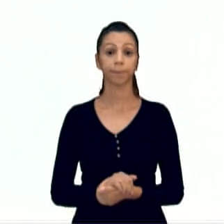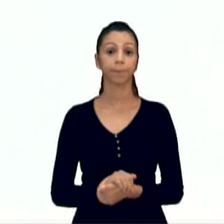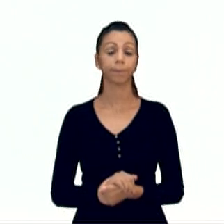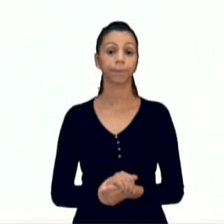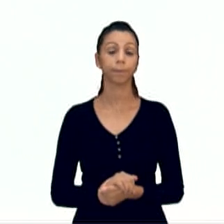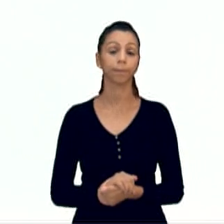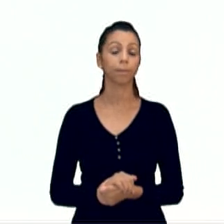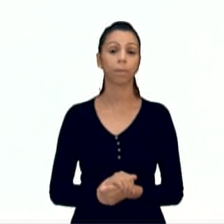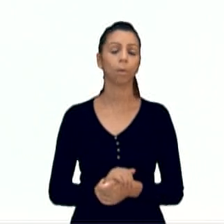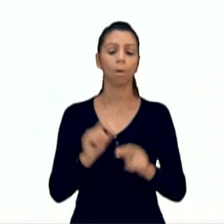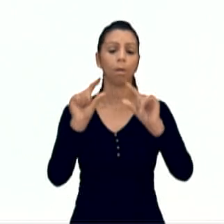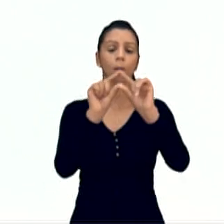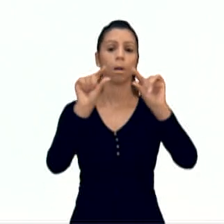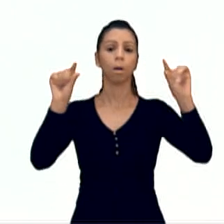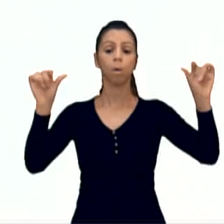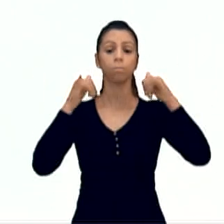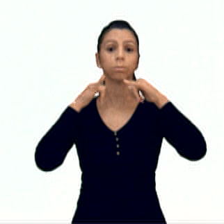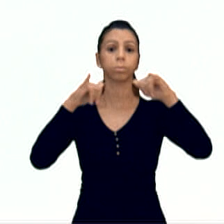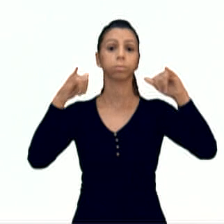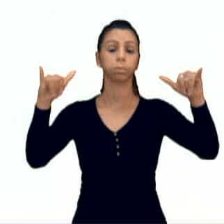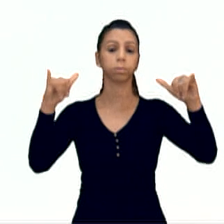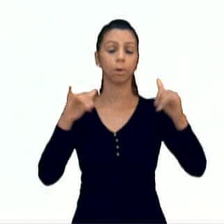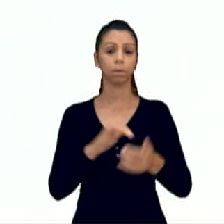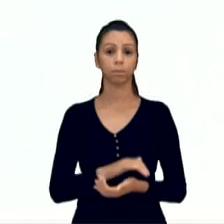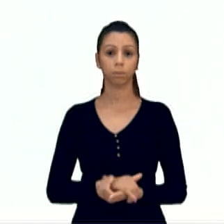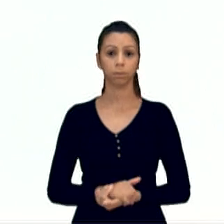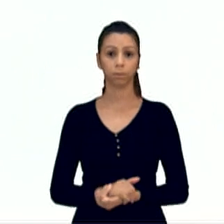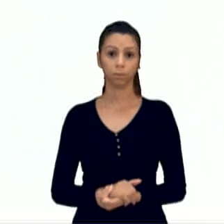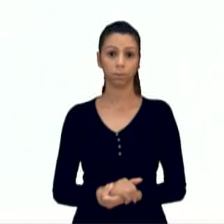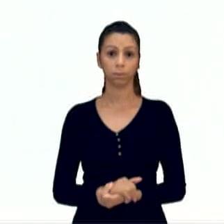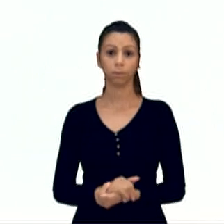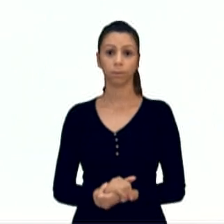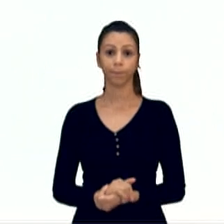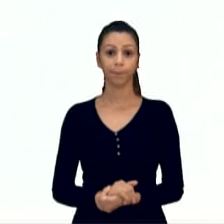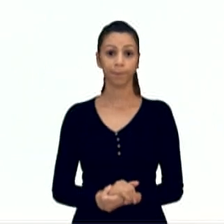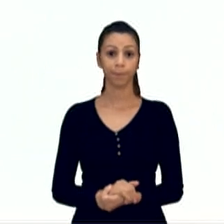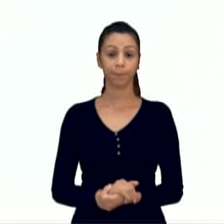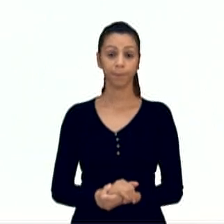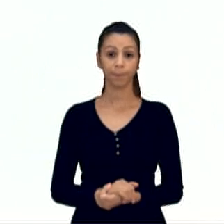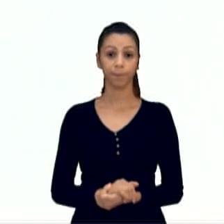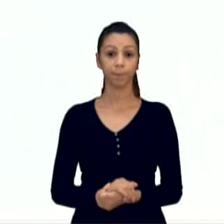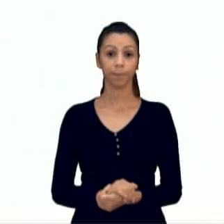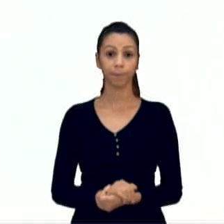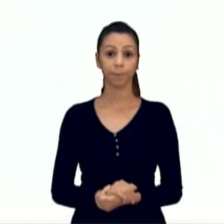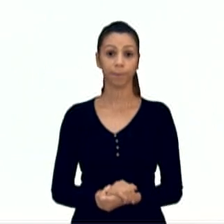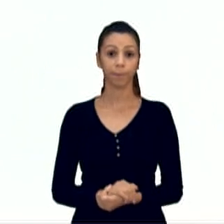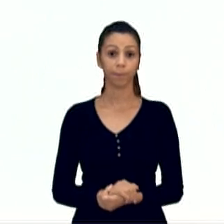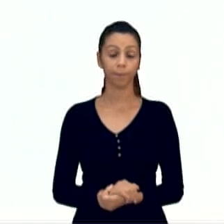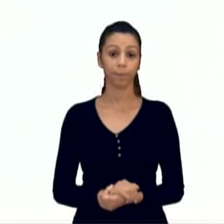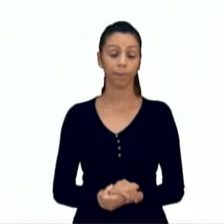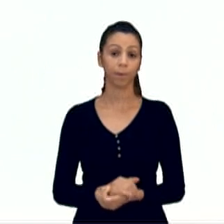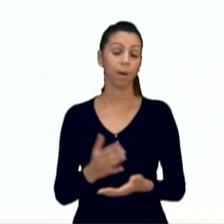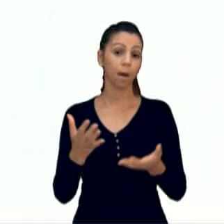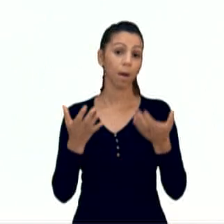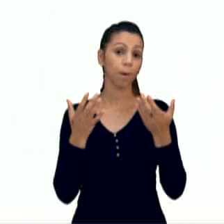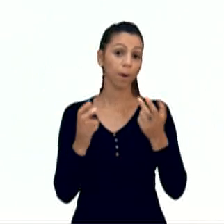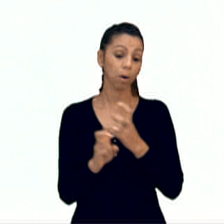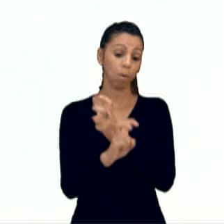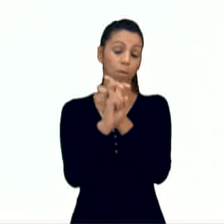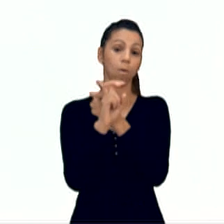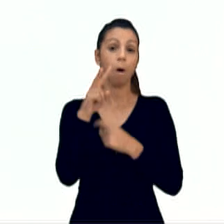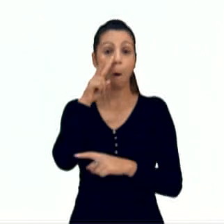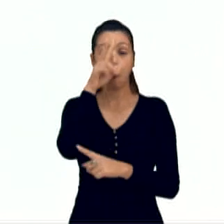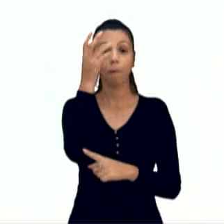Qual que é o slogan desse anúncio? Do you want strong bones or got milk? Eu quero ossos